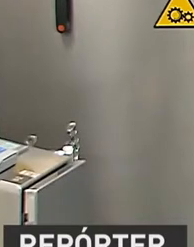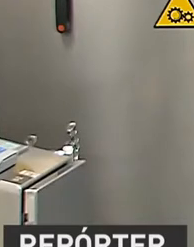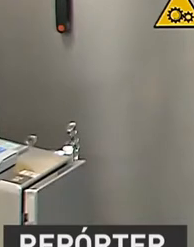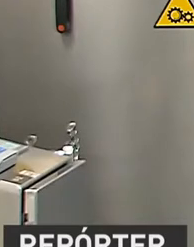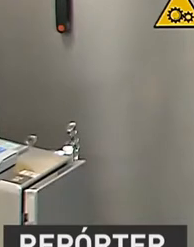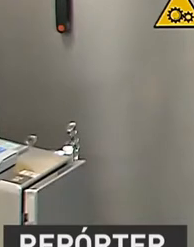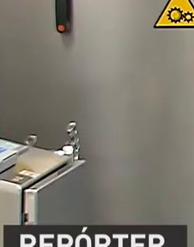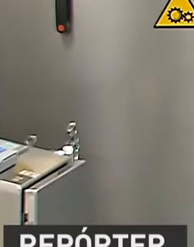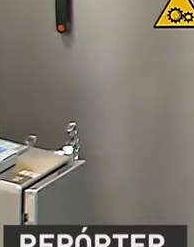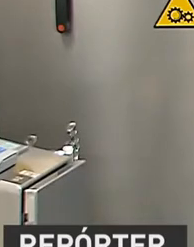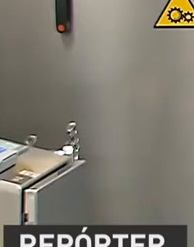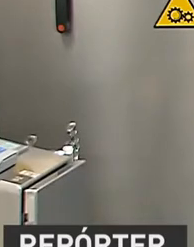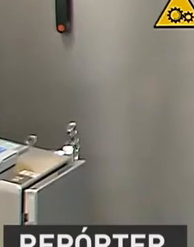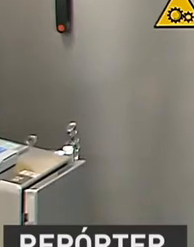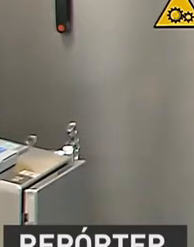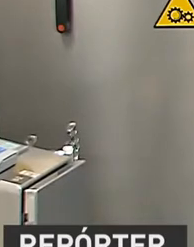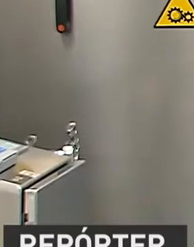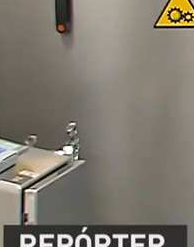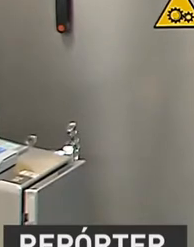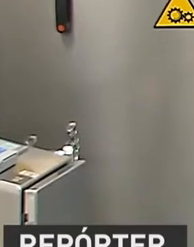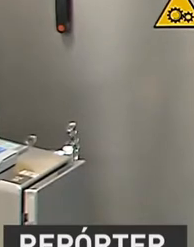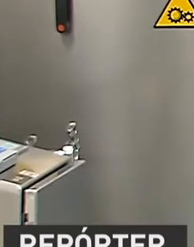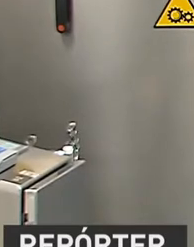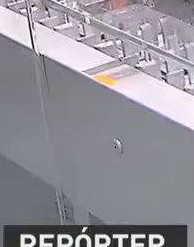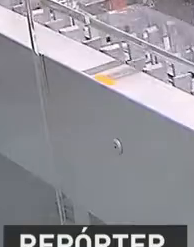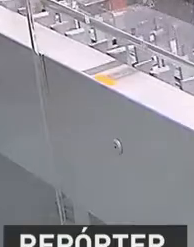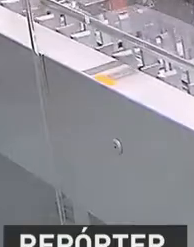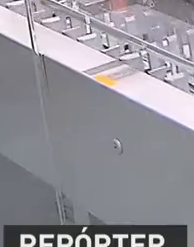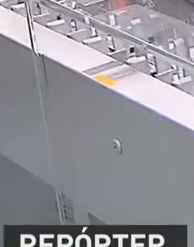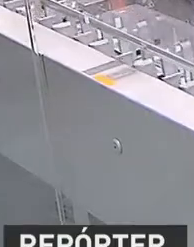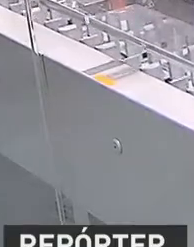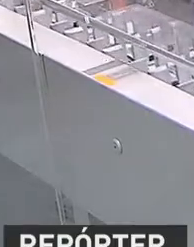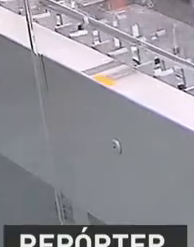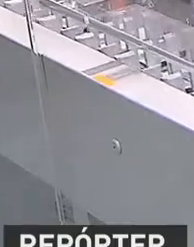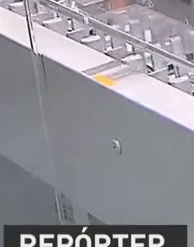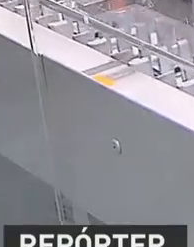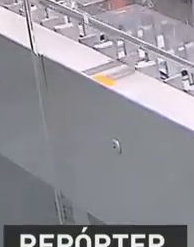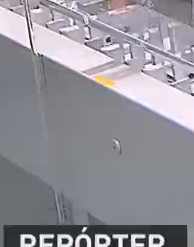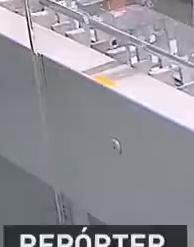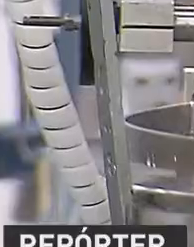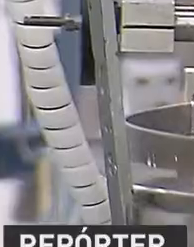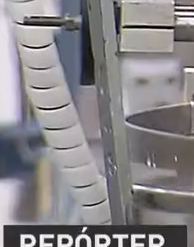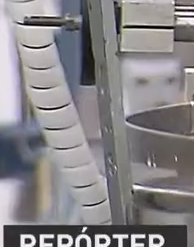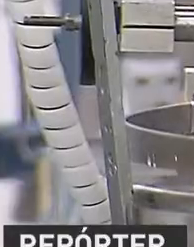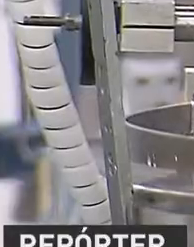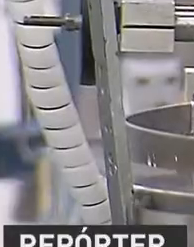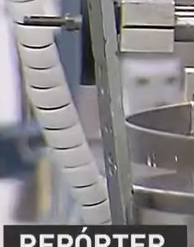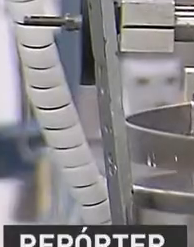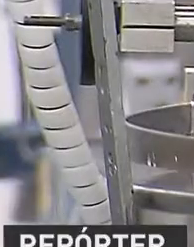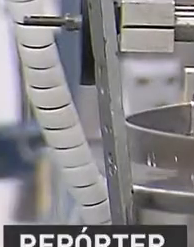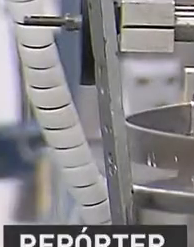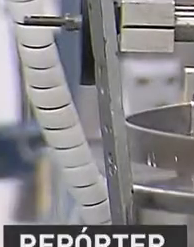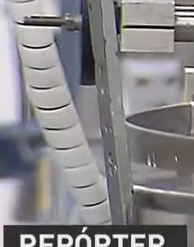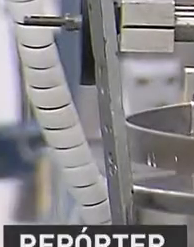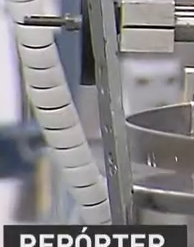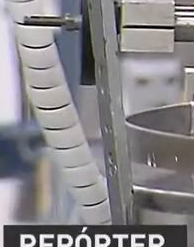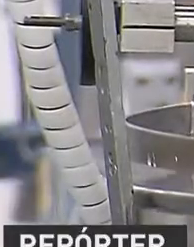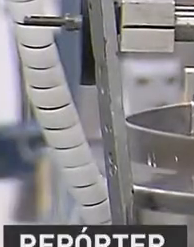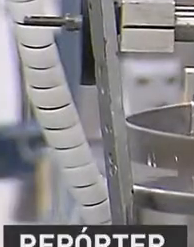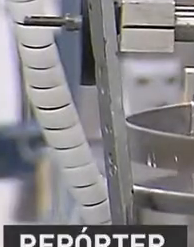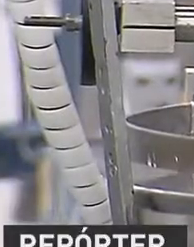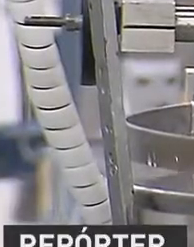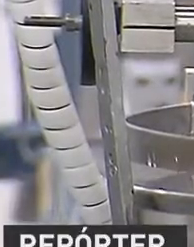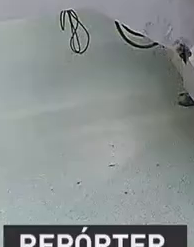tipos de leucemia e também o hormônio do crescimento no total a empresa investiu 100 milhões de reais na nova